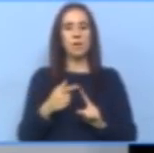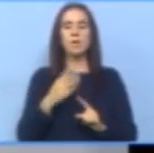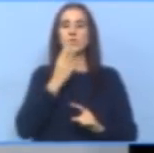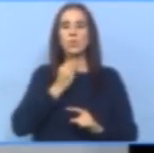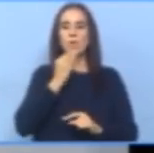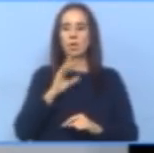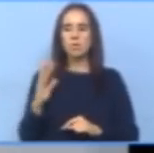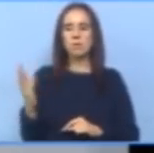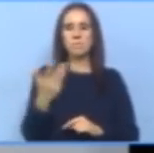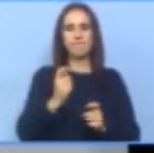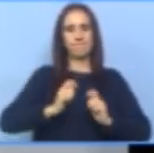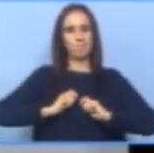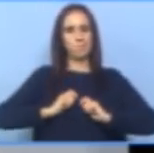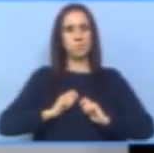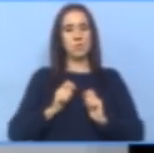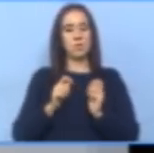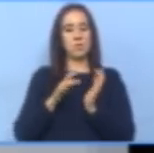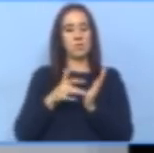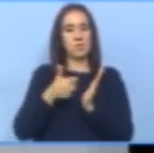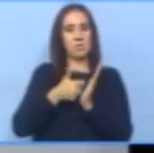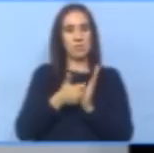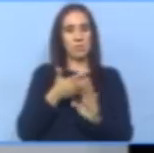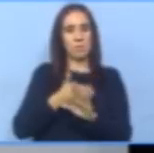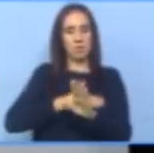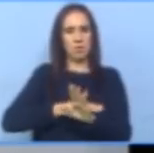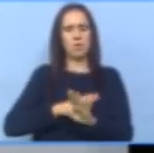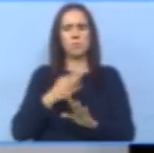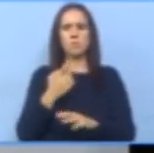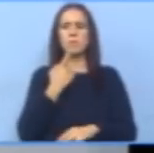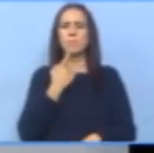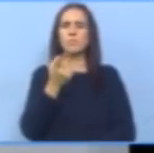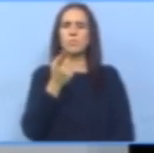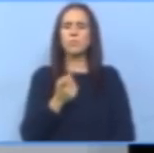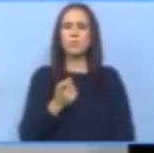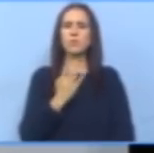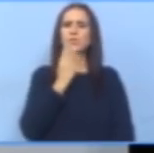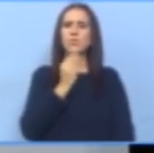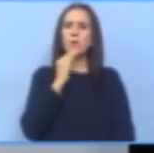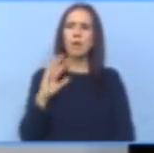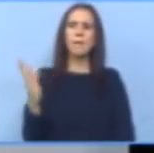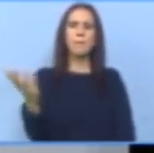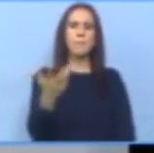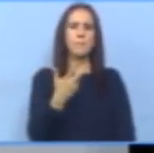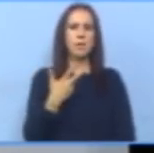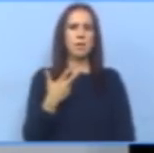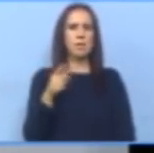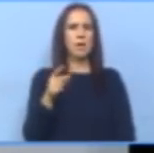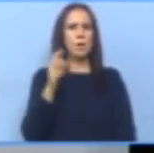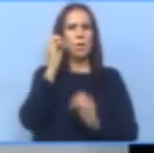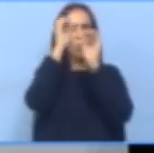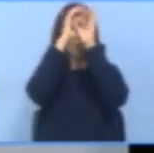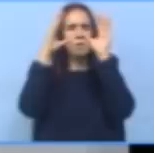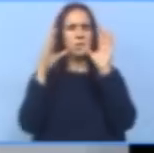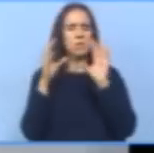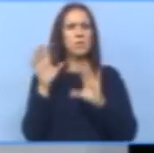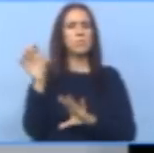judaico, veterotestamentário. E podíamos perguntar onde é que o ambiente judaico também foi buscar esse próprio conceito, que